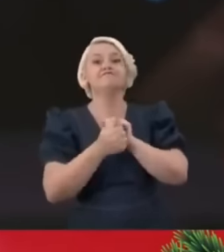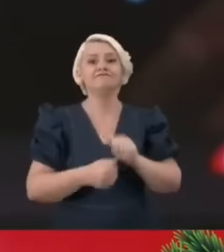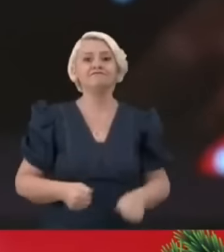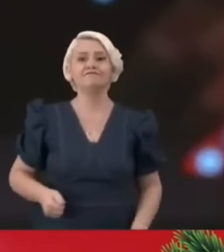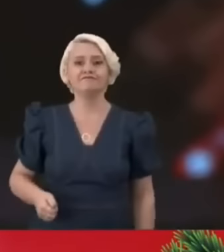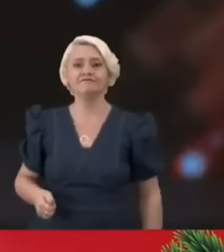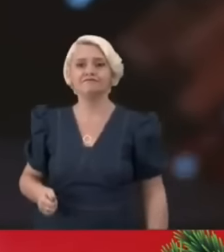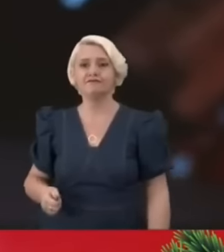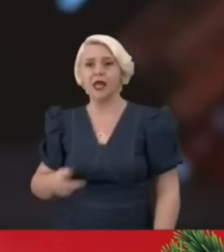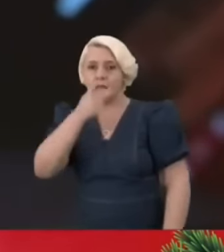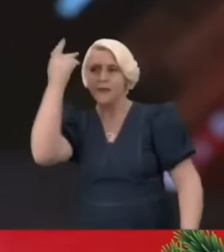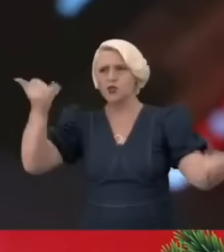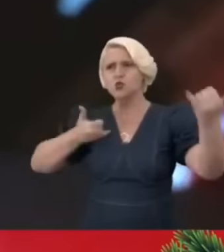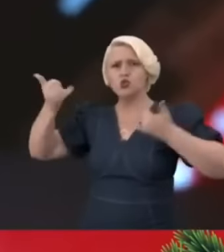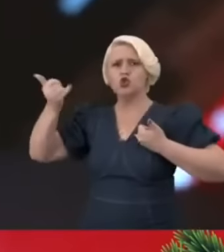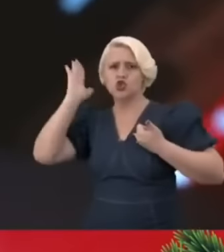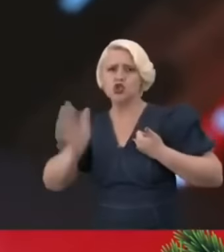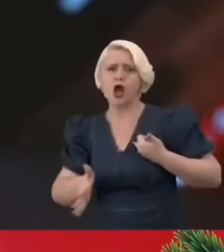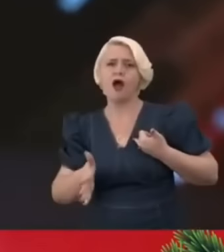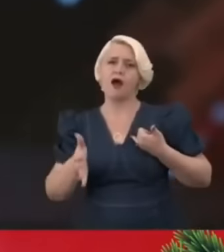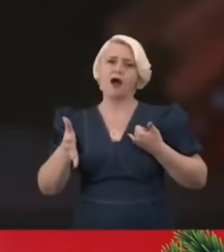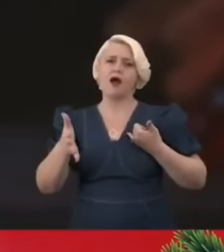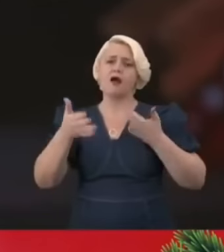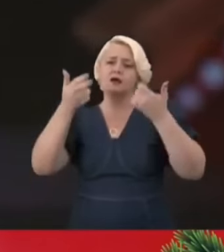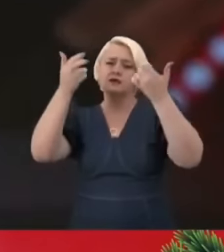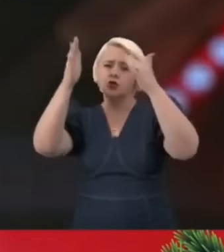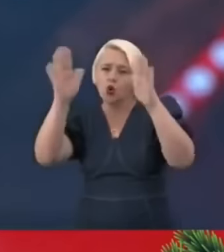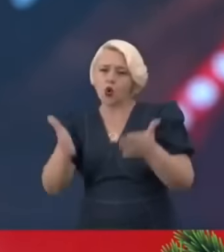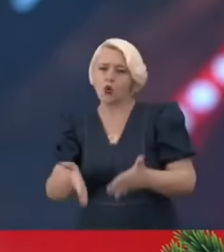Falaram bem do cheiro do seu corpo.